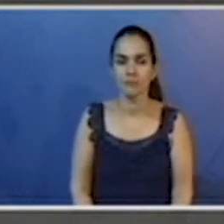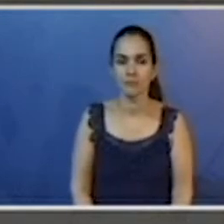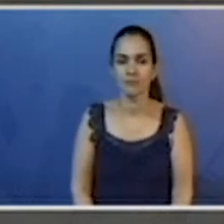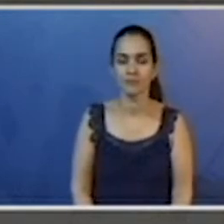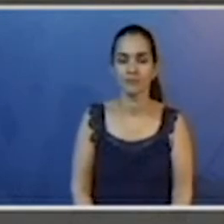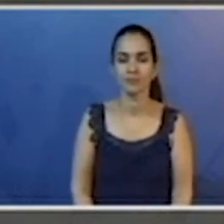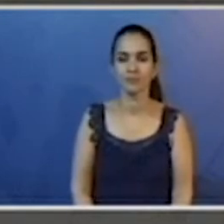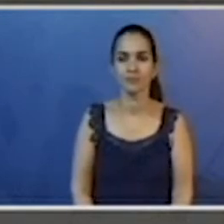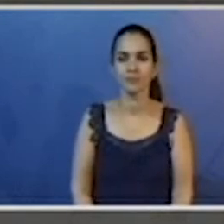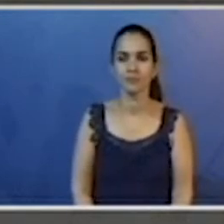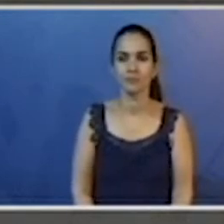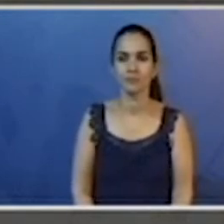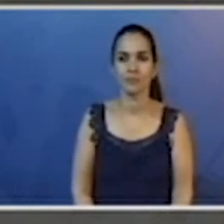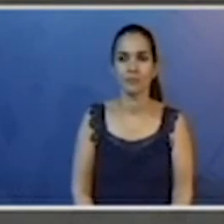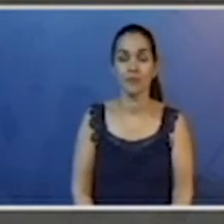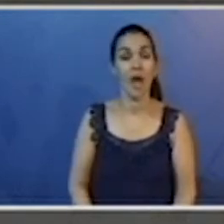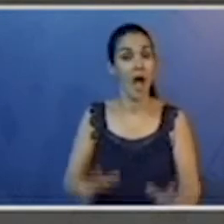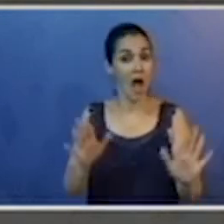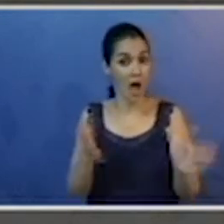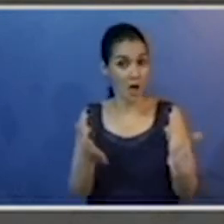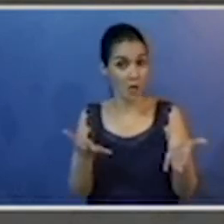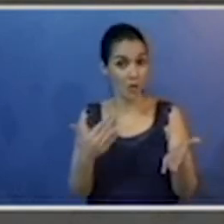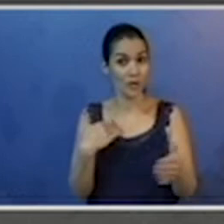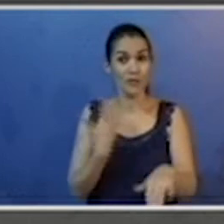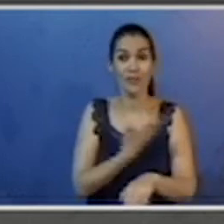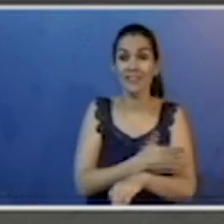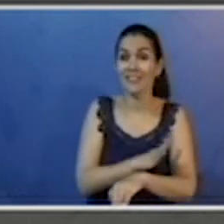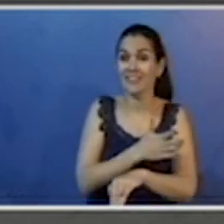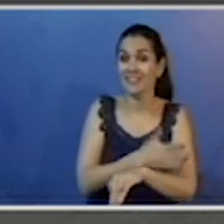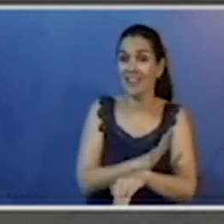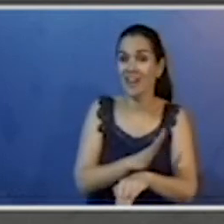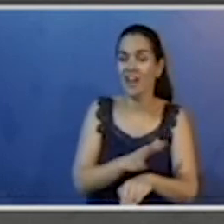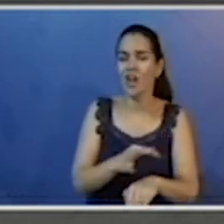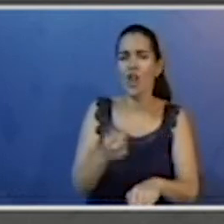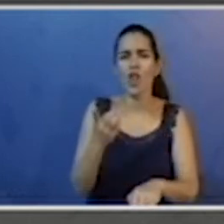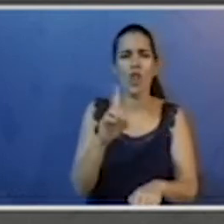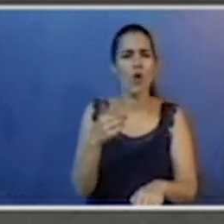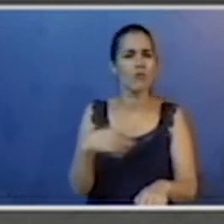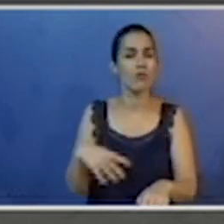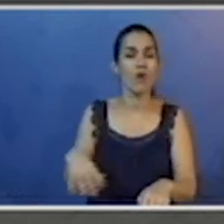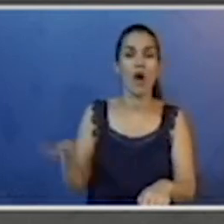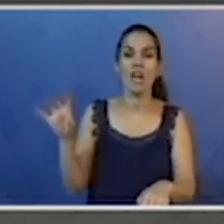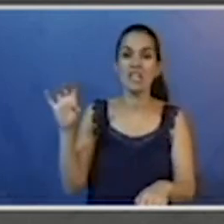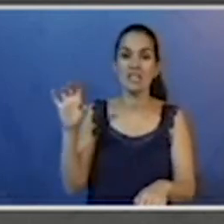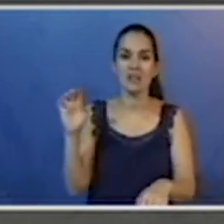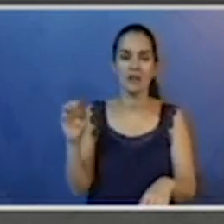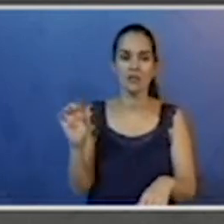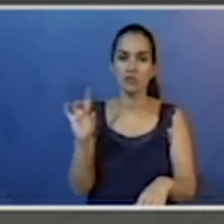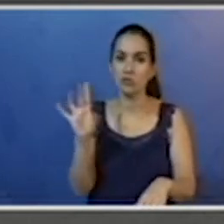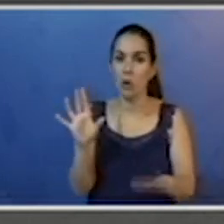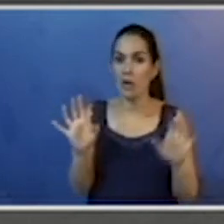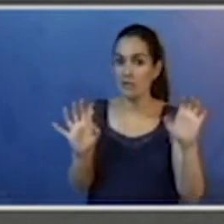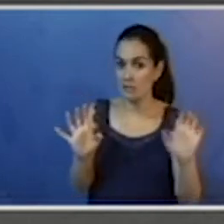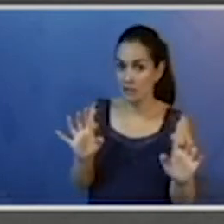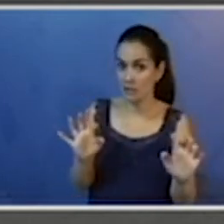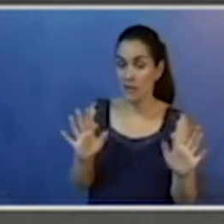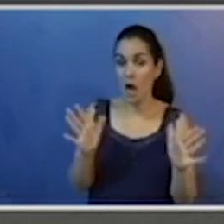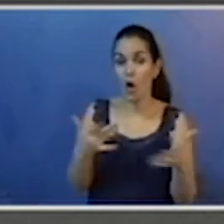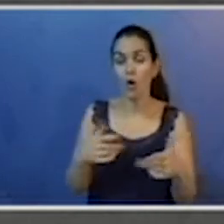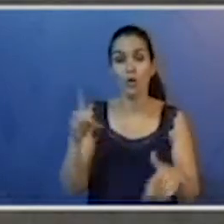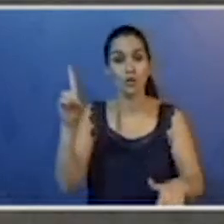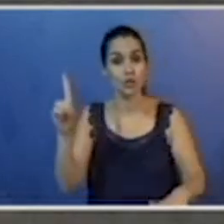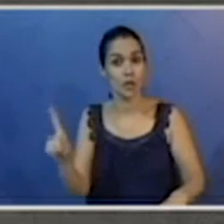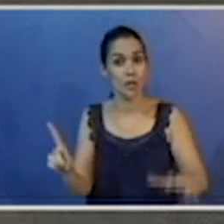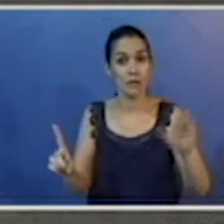com isso tá vou tentar agora não vou usar esse ter vou usar esquerdo e direito uma de cada vez vamos ver qual eu